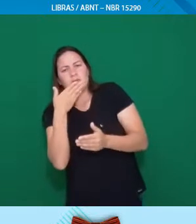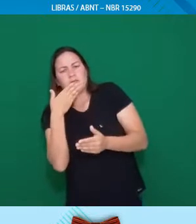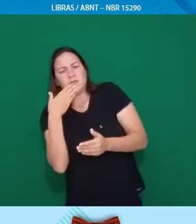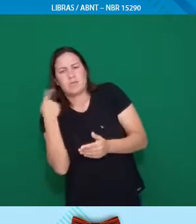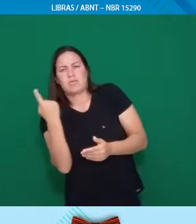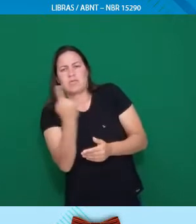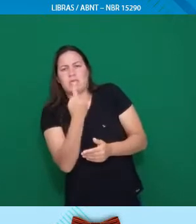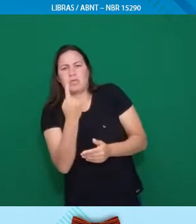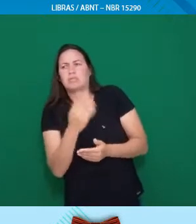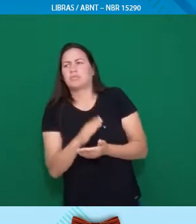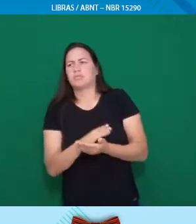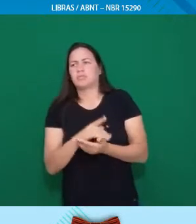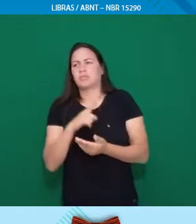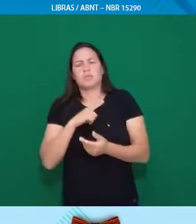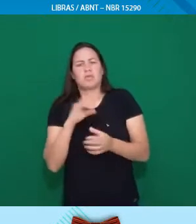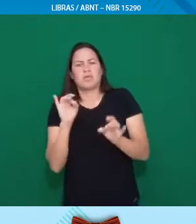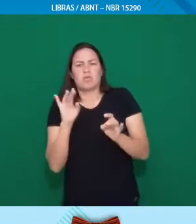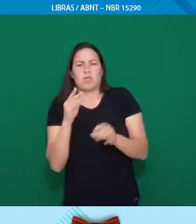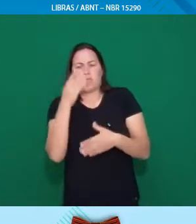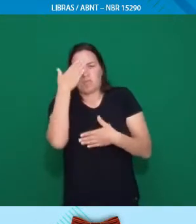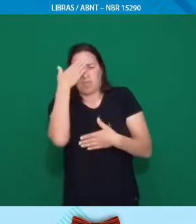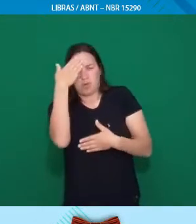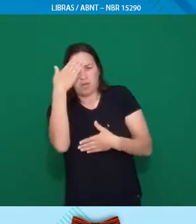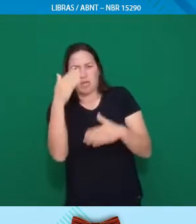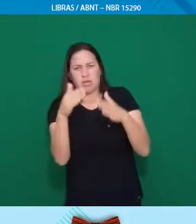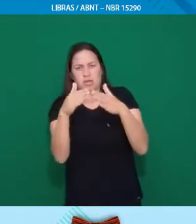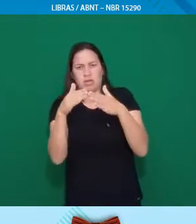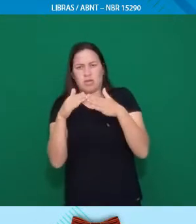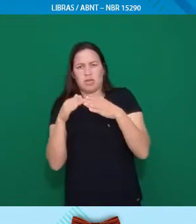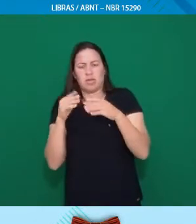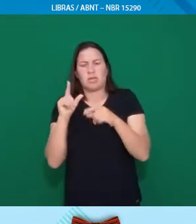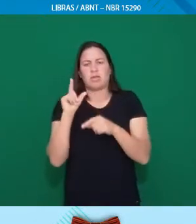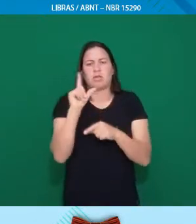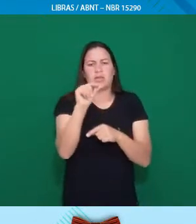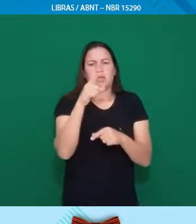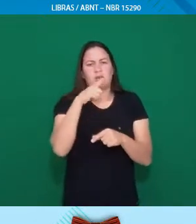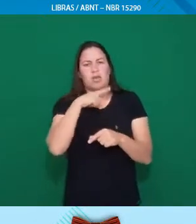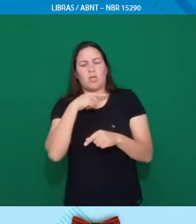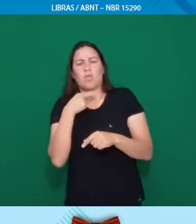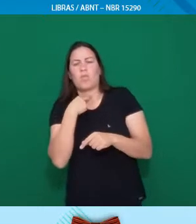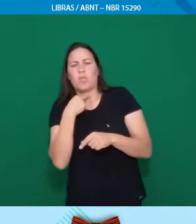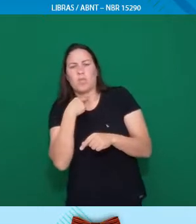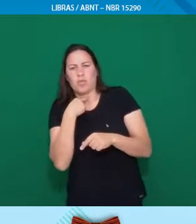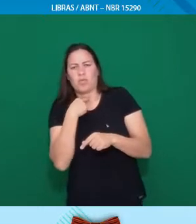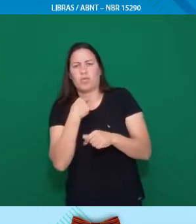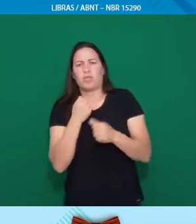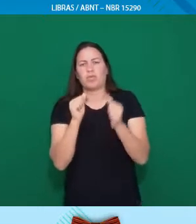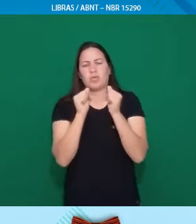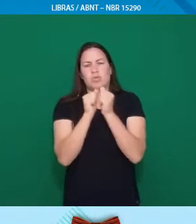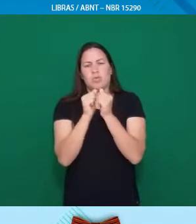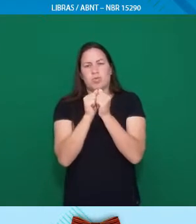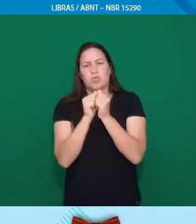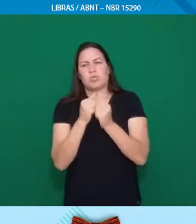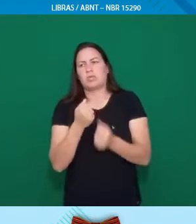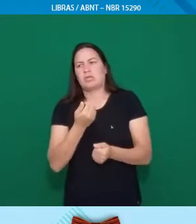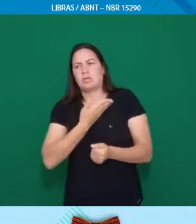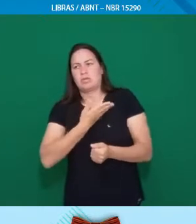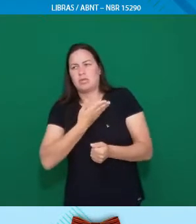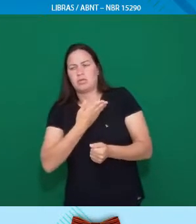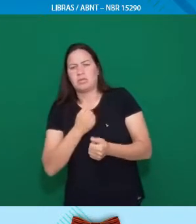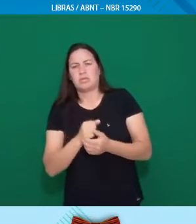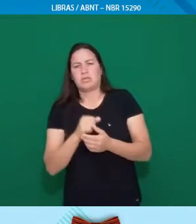vai melhorar muita genética nosso município mais silêncio aí Presidente peço para me retirar que eu tenho um evento que os colaboradores